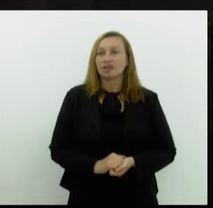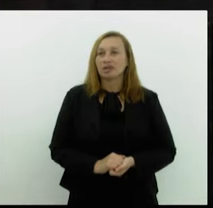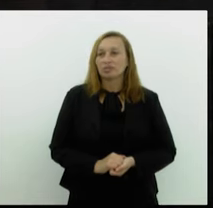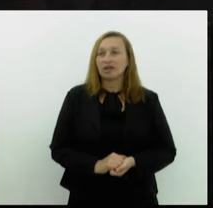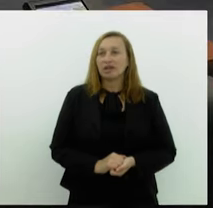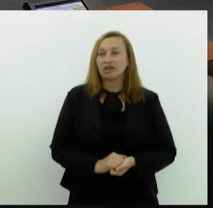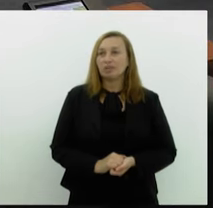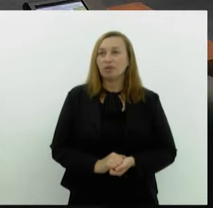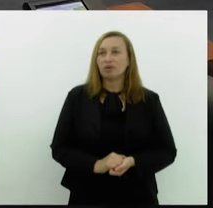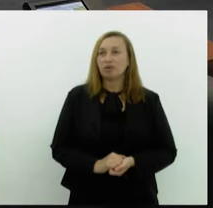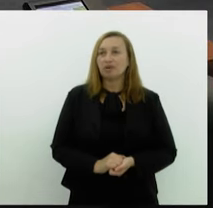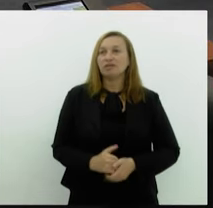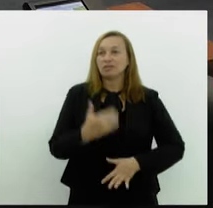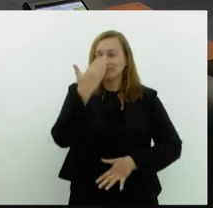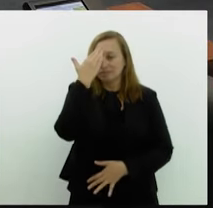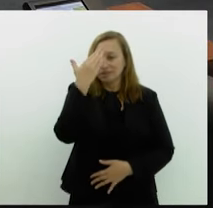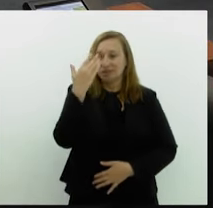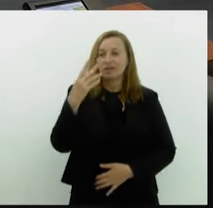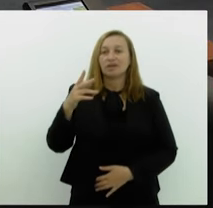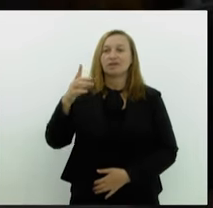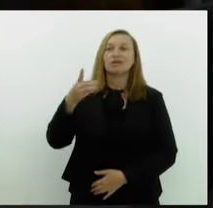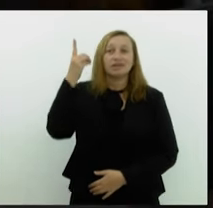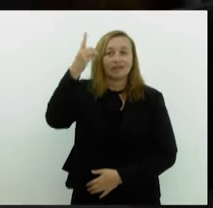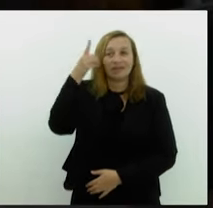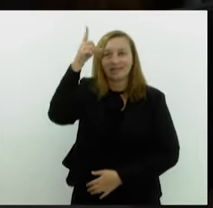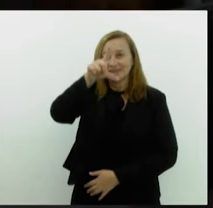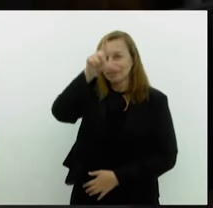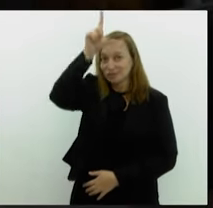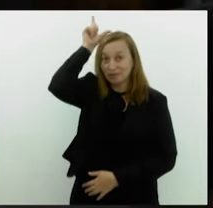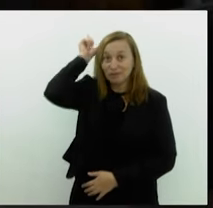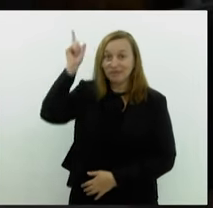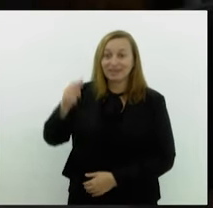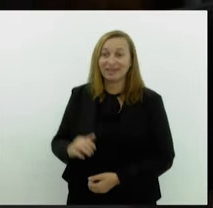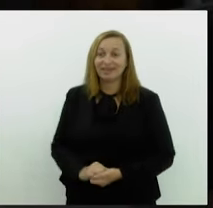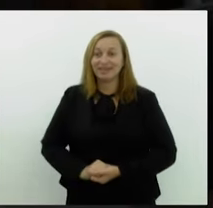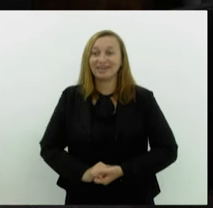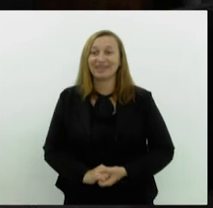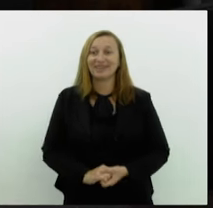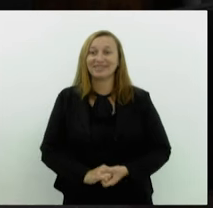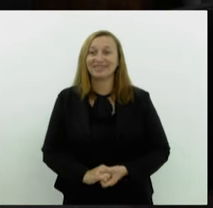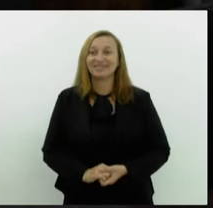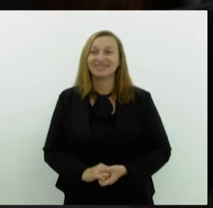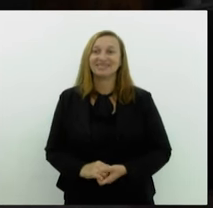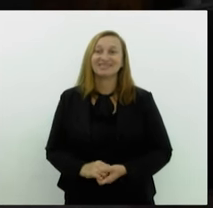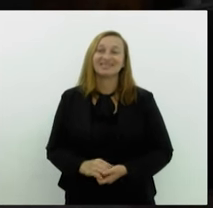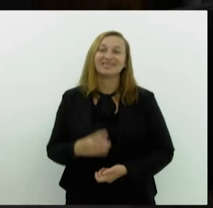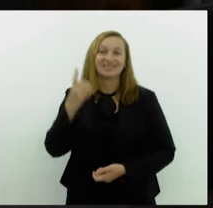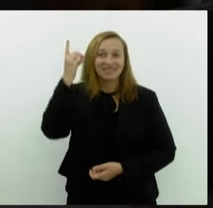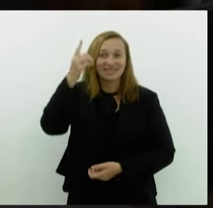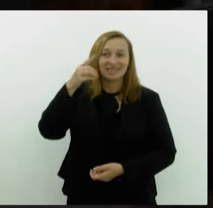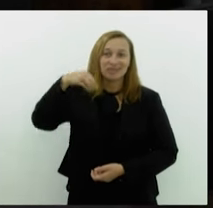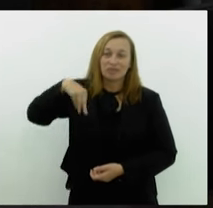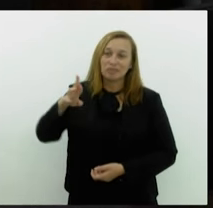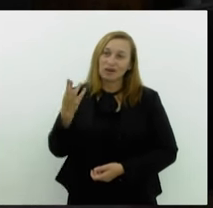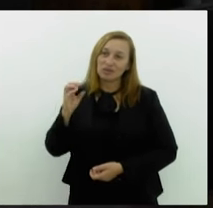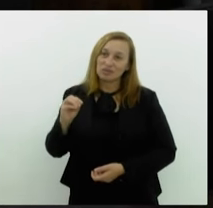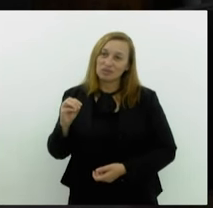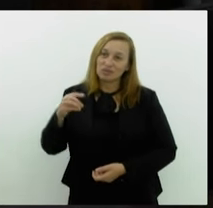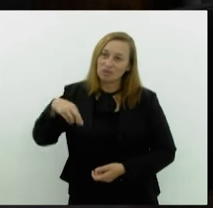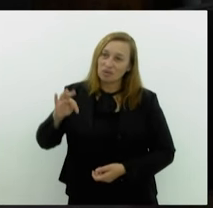Muito obrigado, meu nosso nobre deputado Luiz Paulo. O próximo orador, Márcio Galberto.